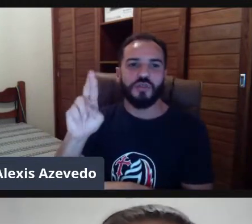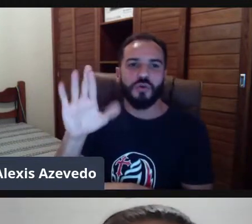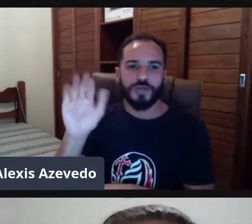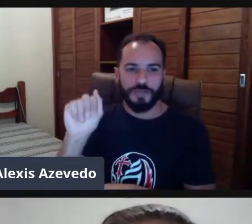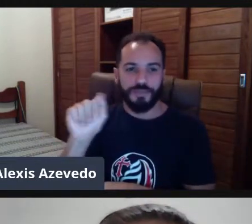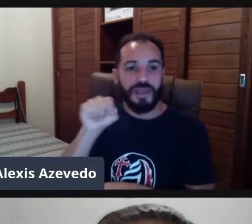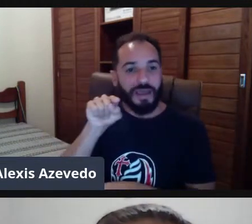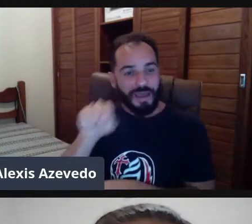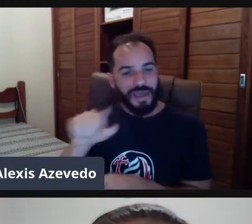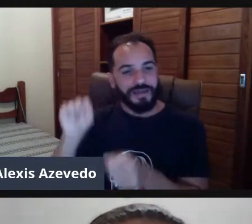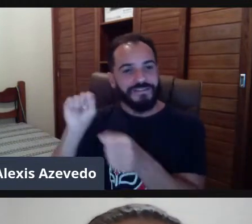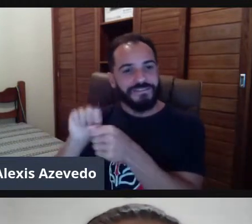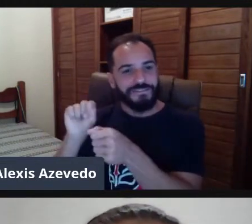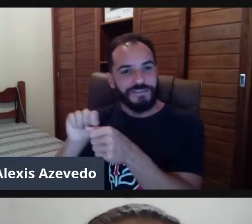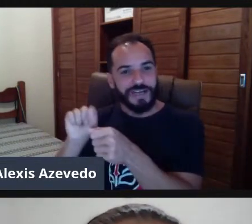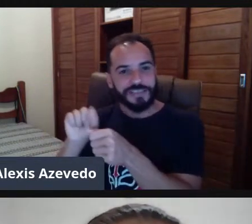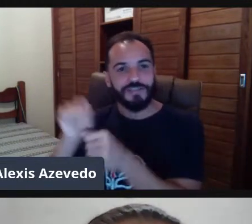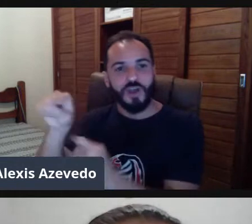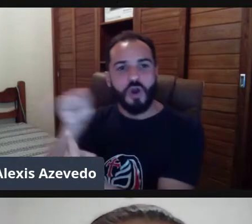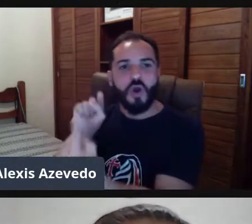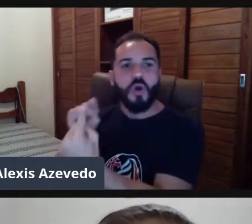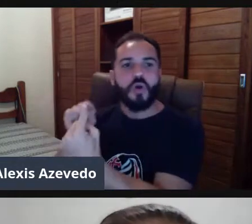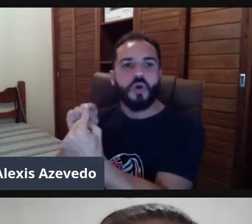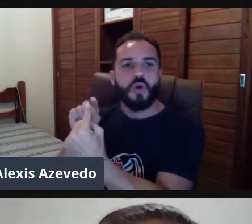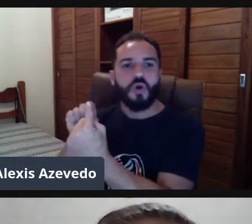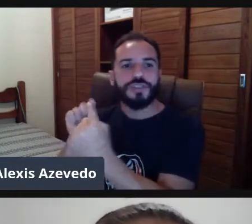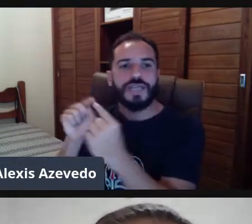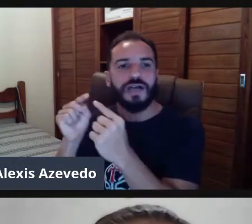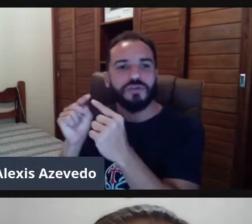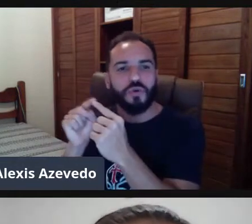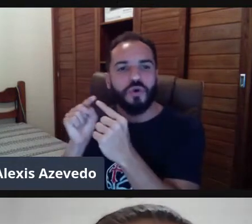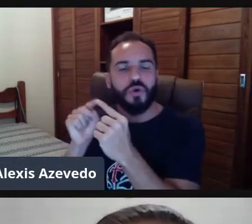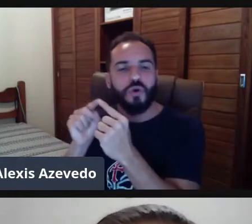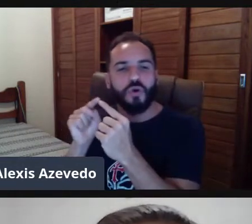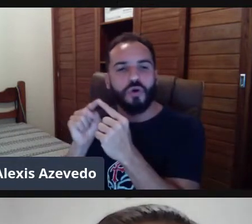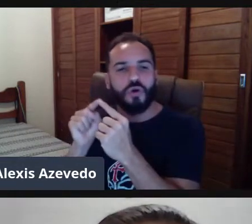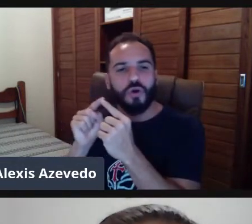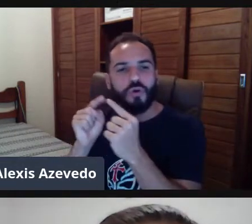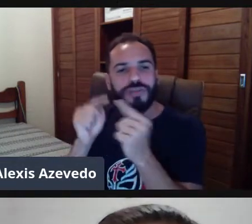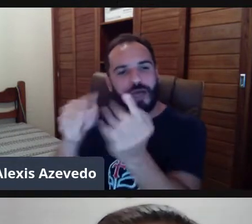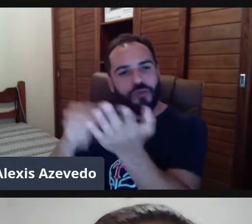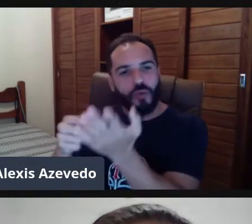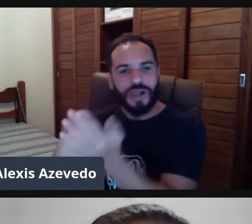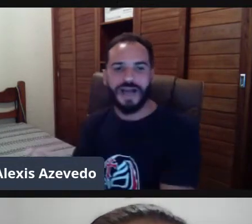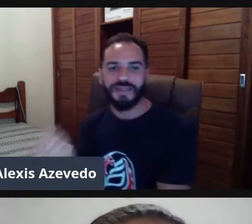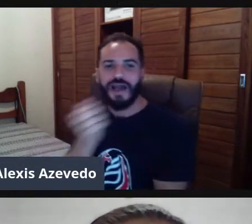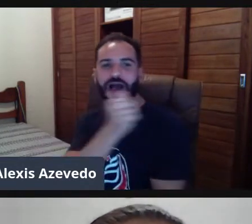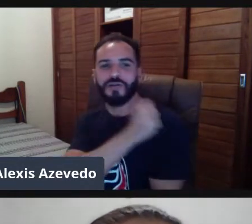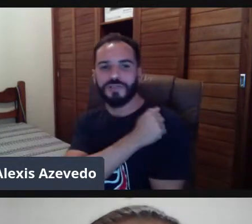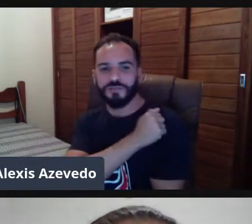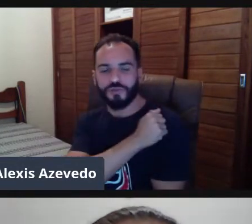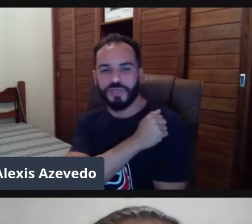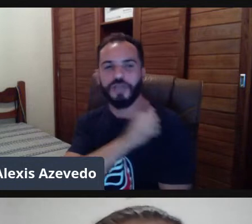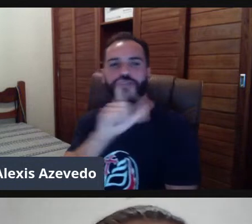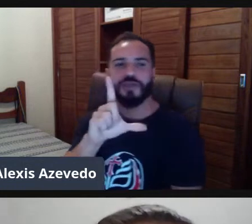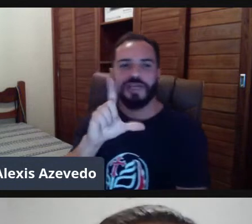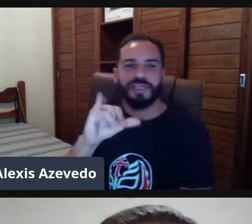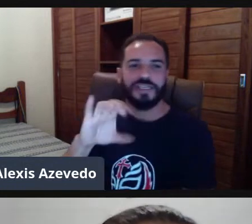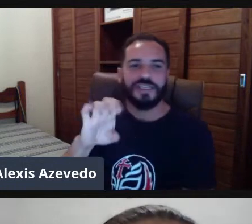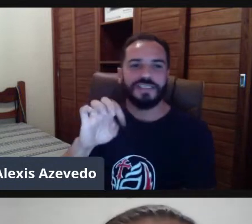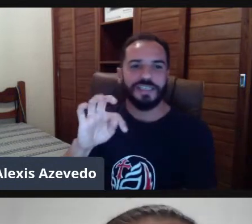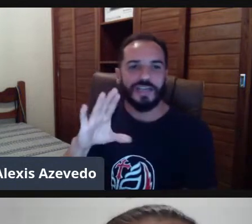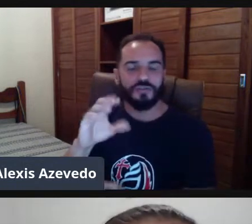que faço o contato das necessidades dos estudantes do curso de licenciatura com